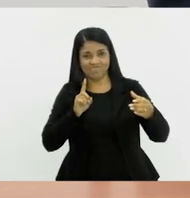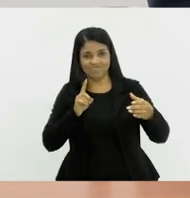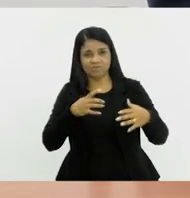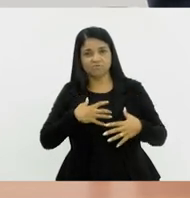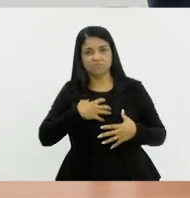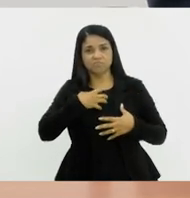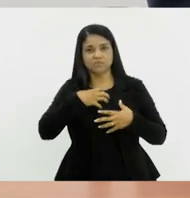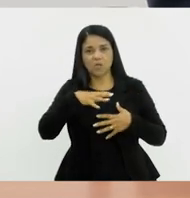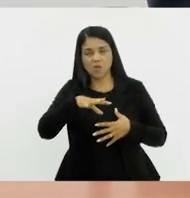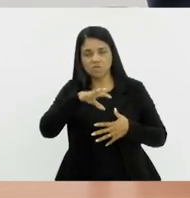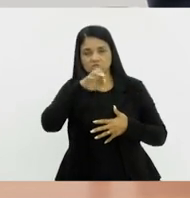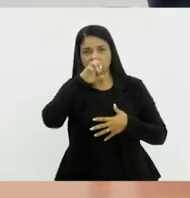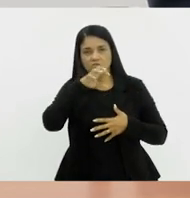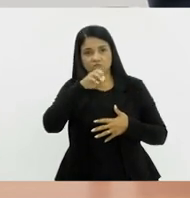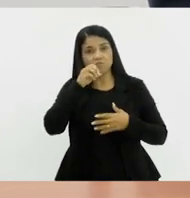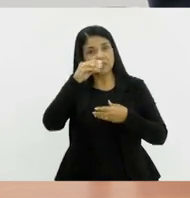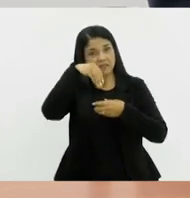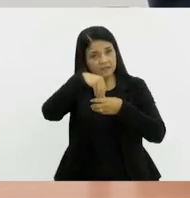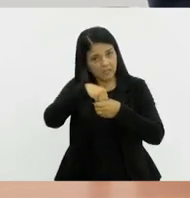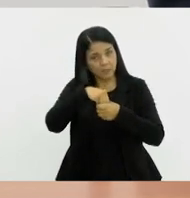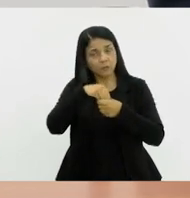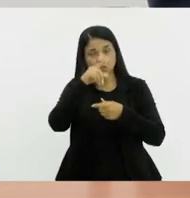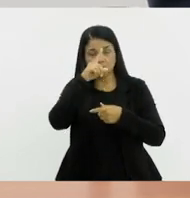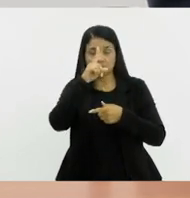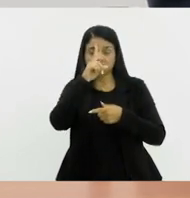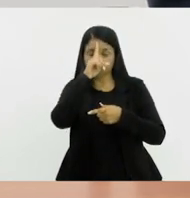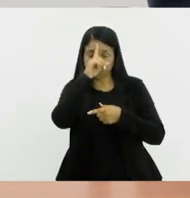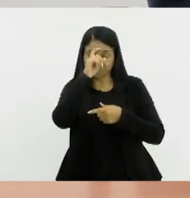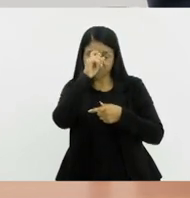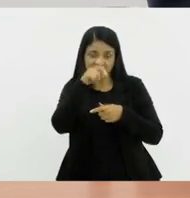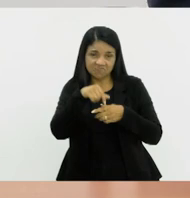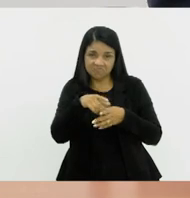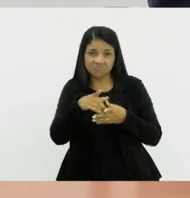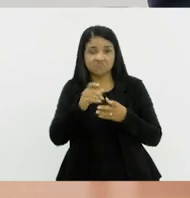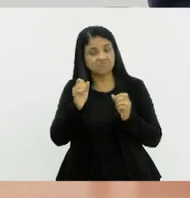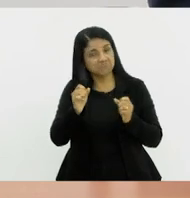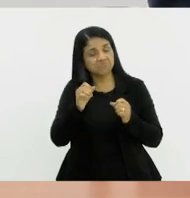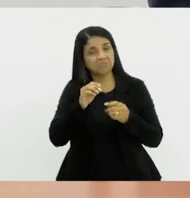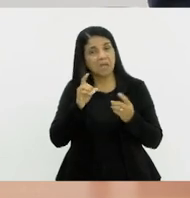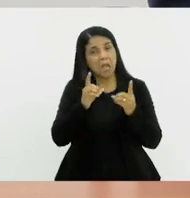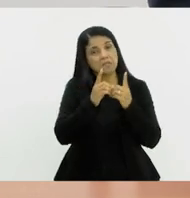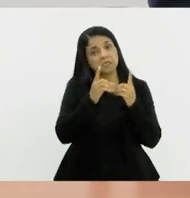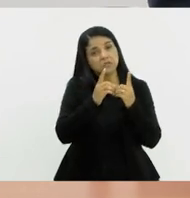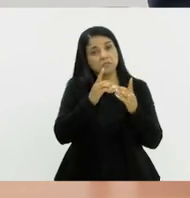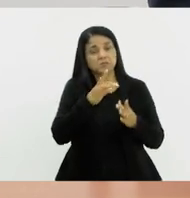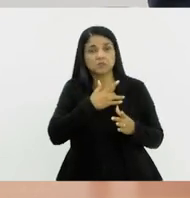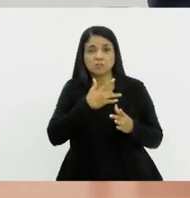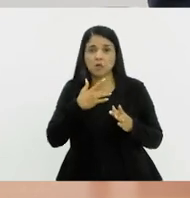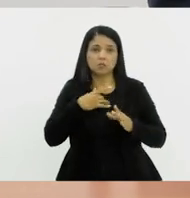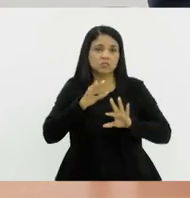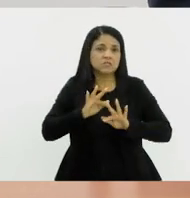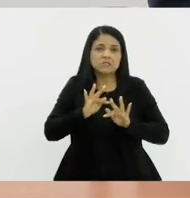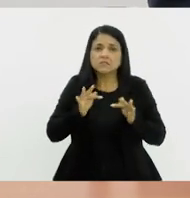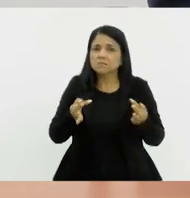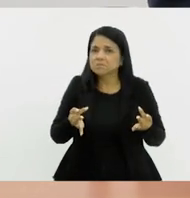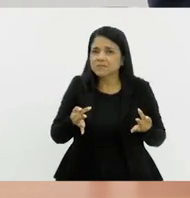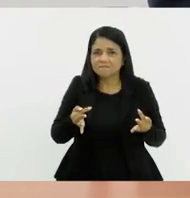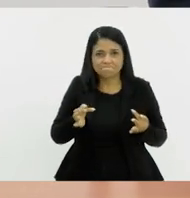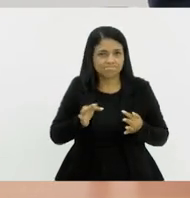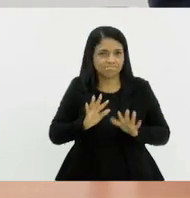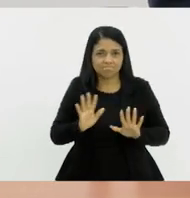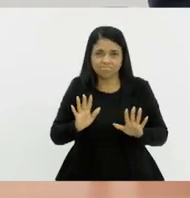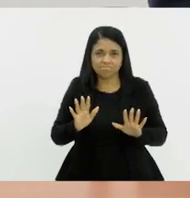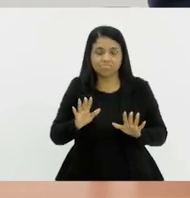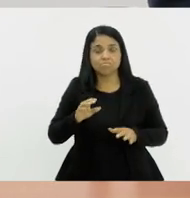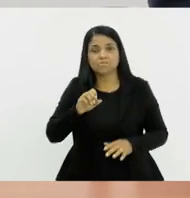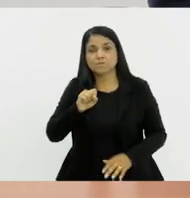algum serviço em saúde, e esse serviço em saúde pode ser prestado, né? Esse a